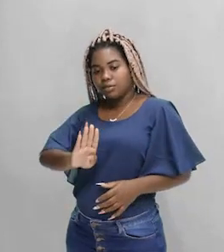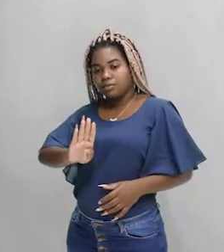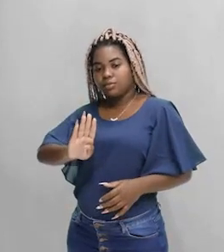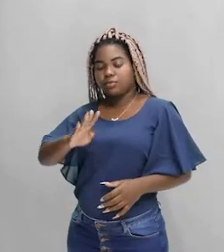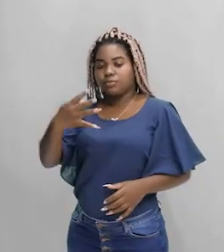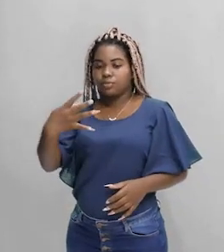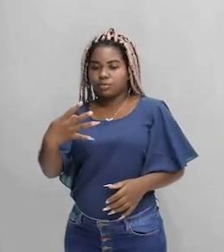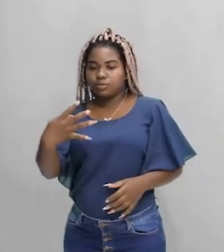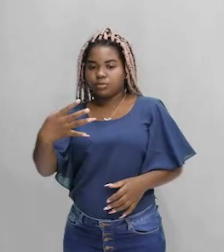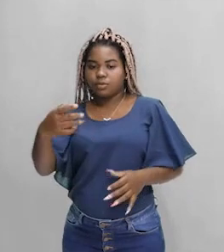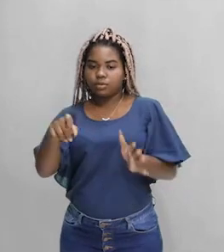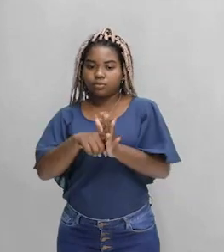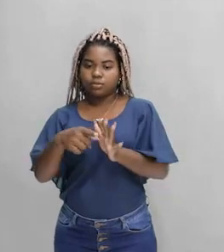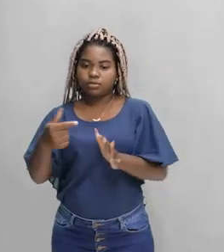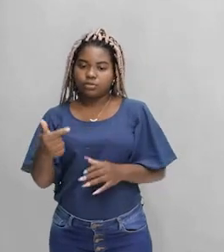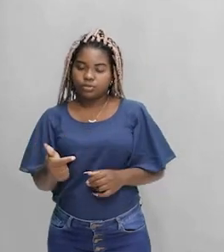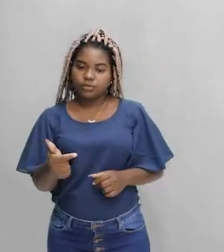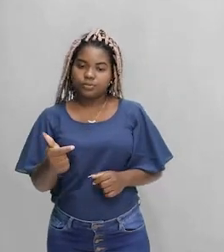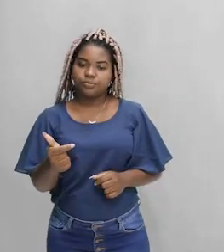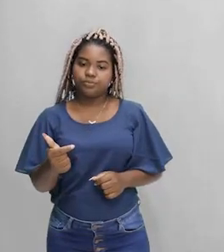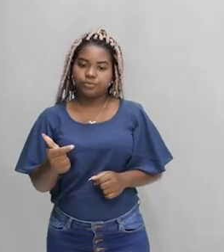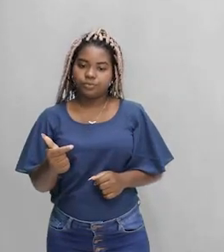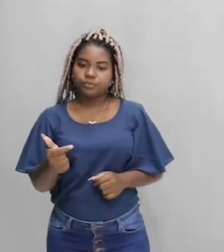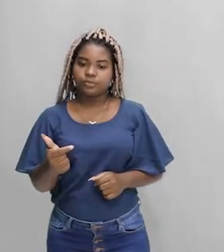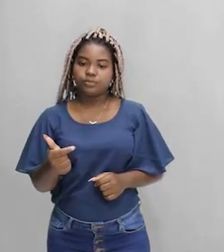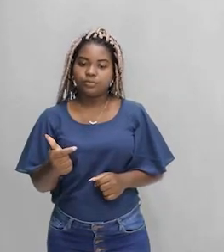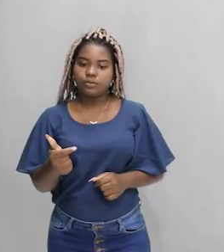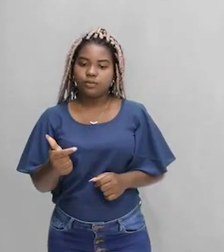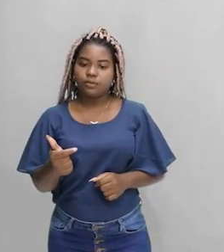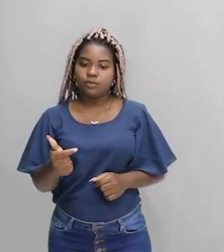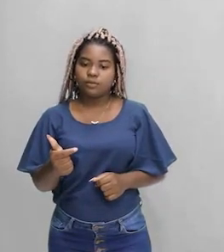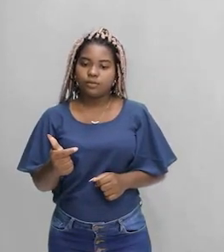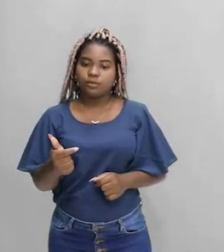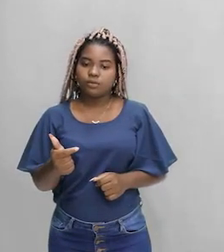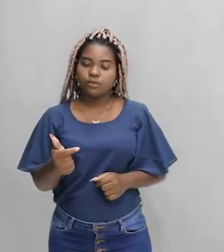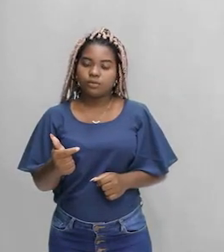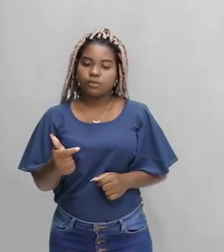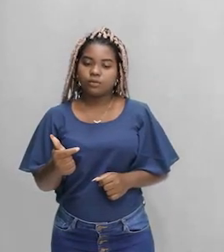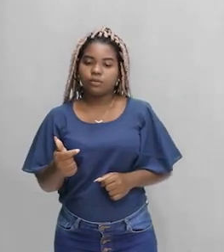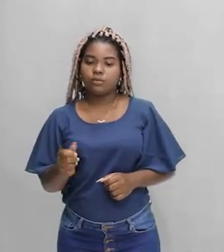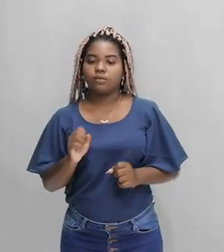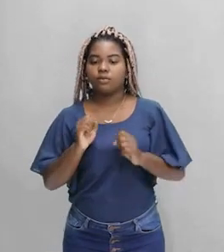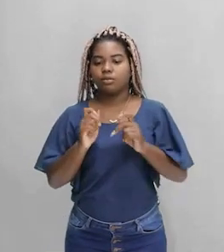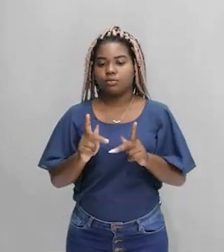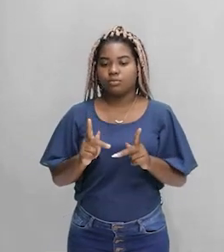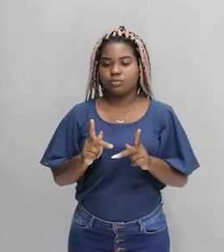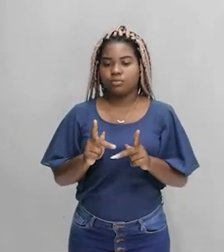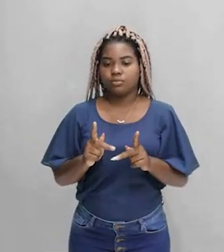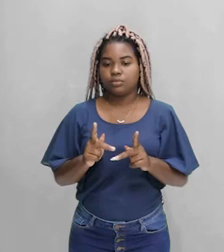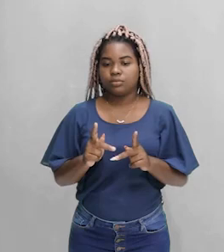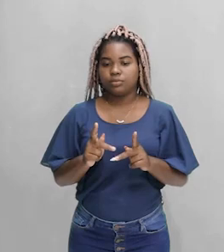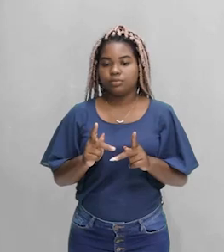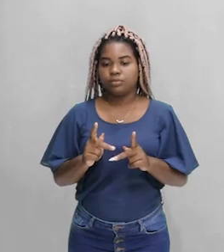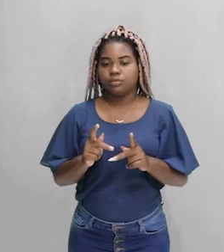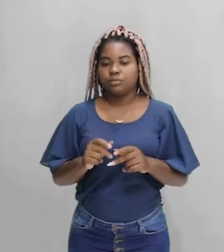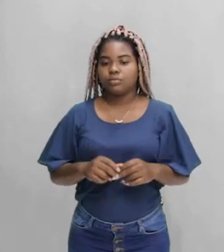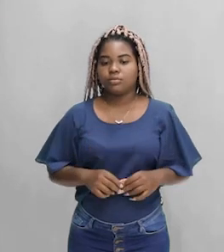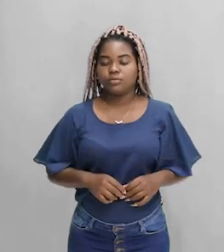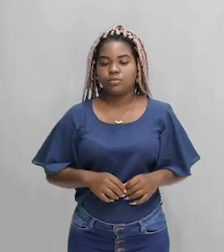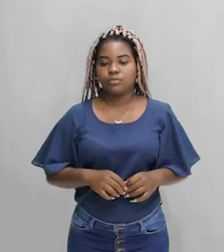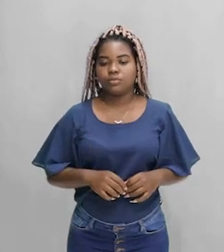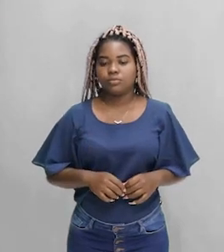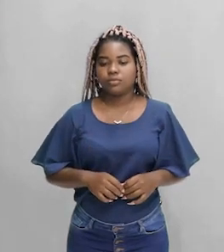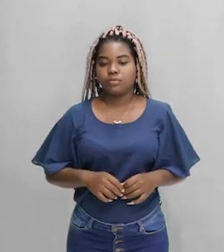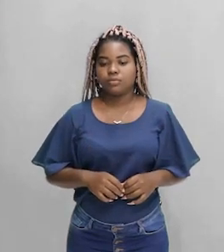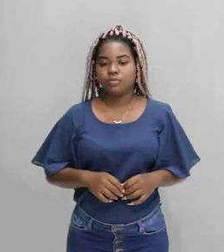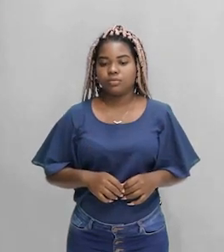e o menos 2 é porque está aqui já simplificado, tá? No caso, menos 2 multiplicado, tá?